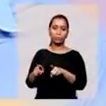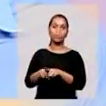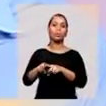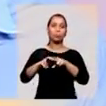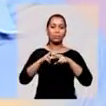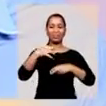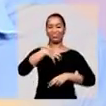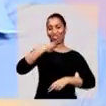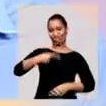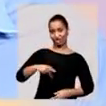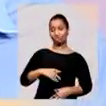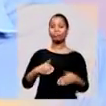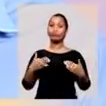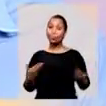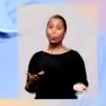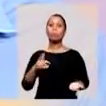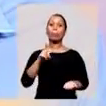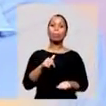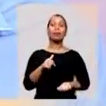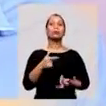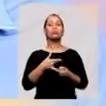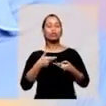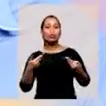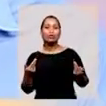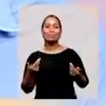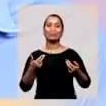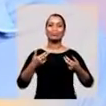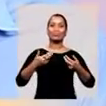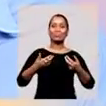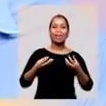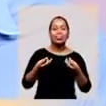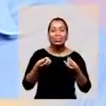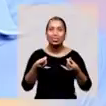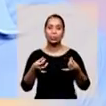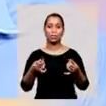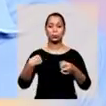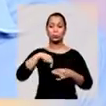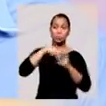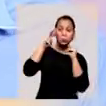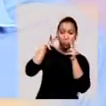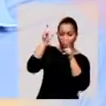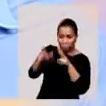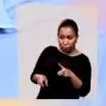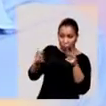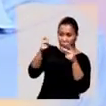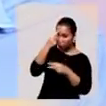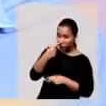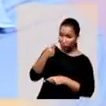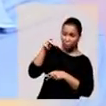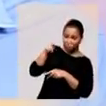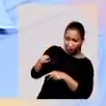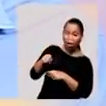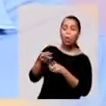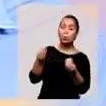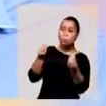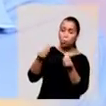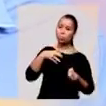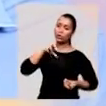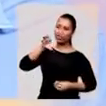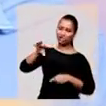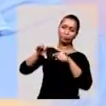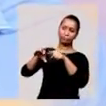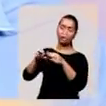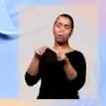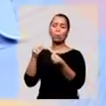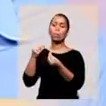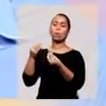profissionais por comportamento. Então, é uma situação delicada. Nós precisamos também olhar para esse profissional, para o comportamento dele, para a área comportamental,